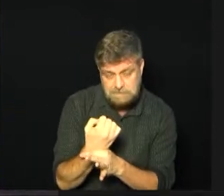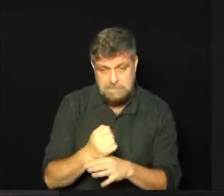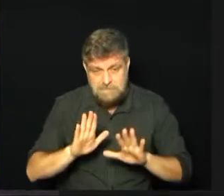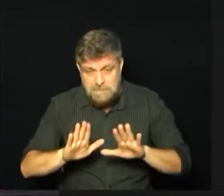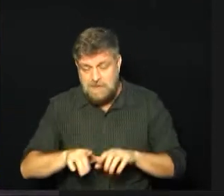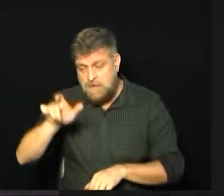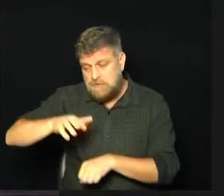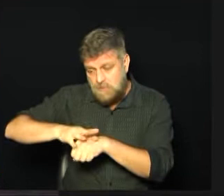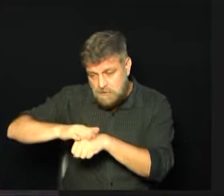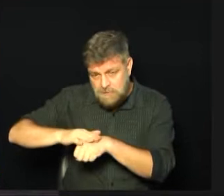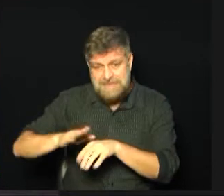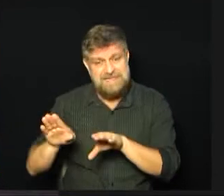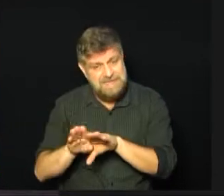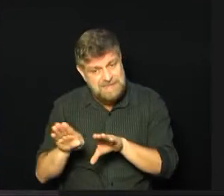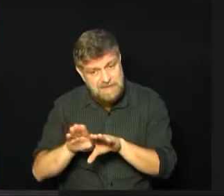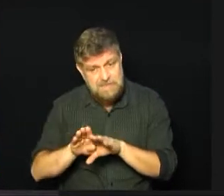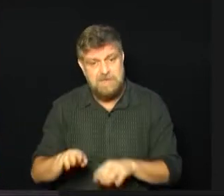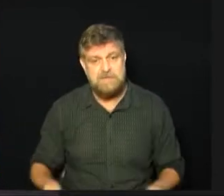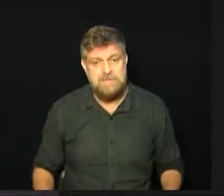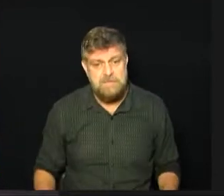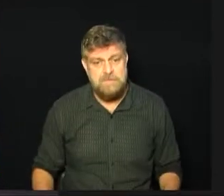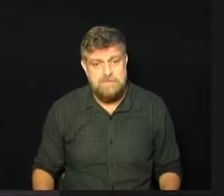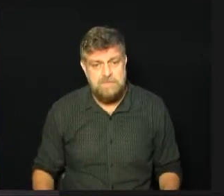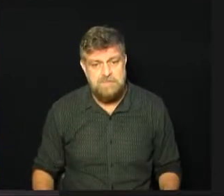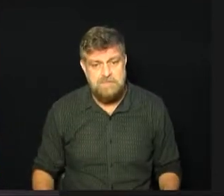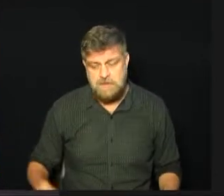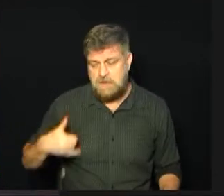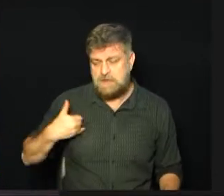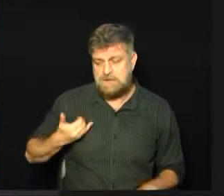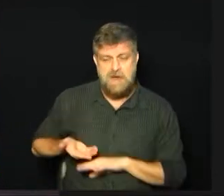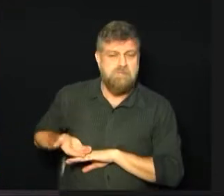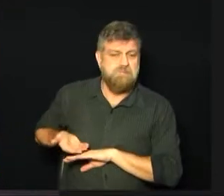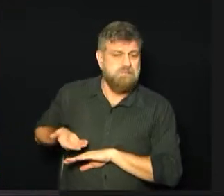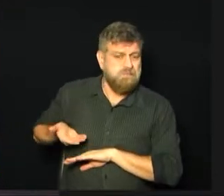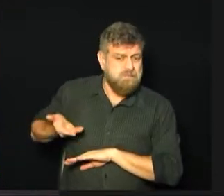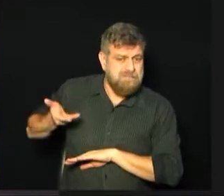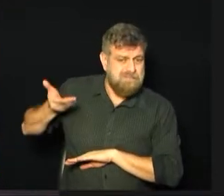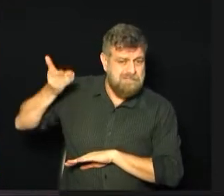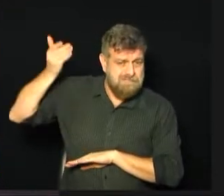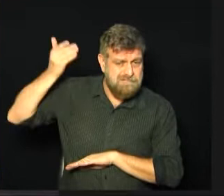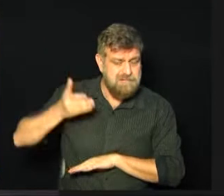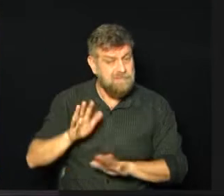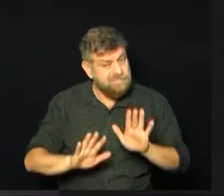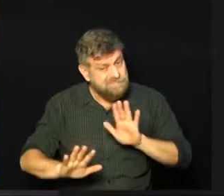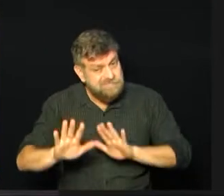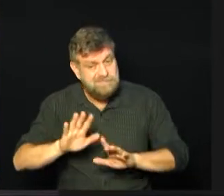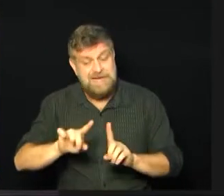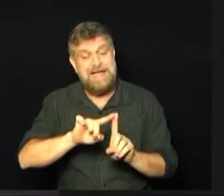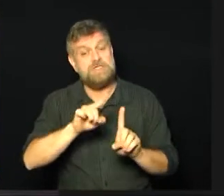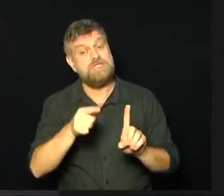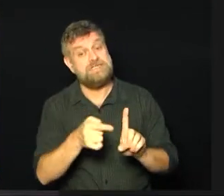doença crônica e quem tem a idade mais avançada ainda e gestante,